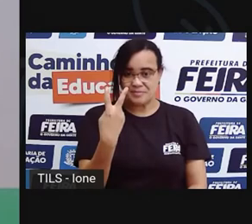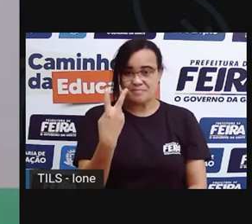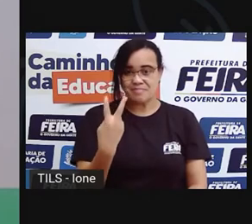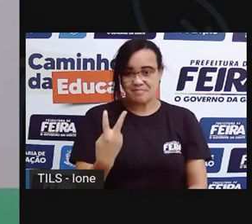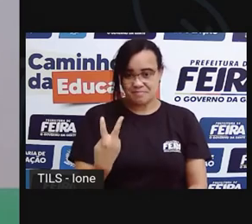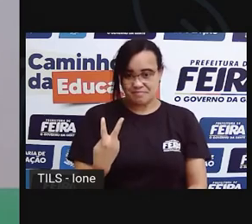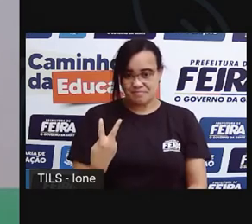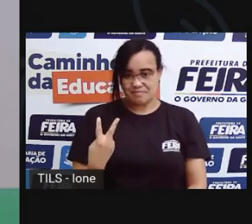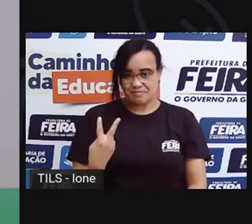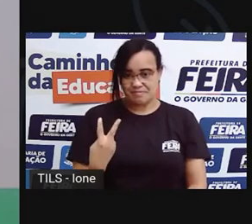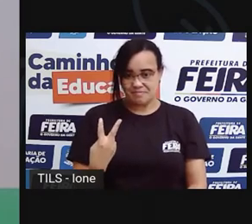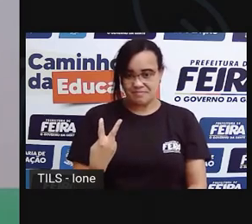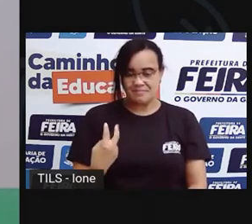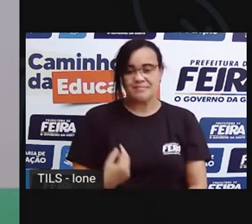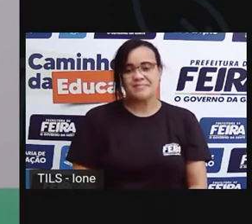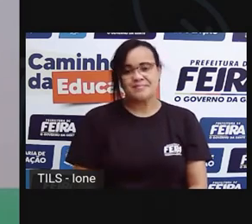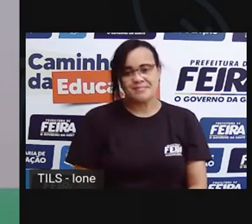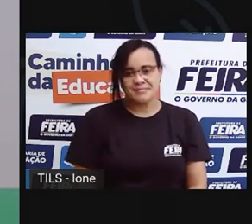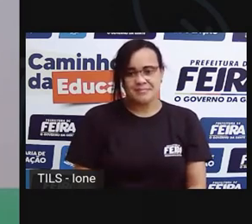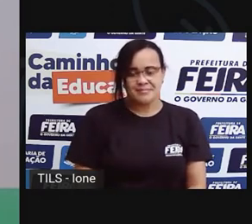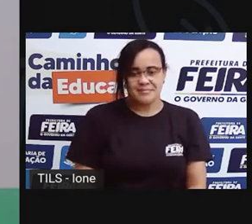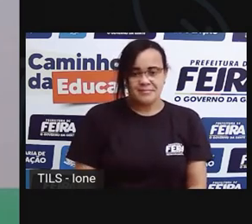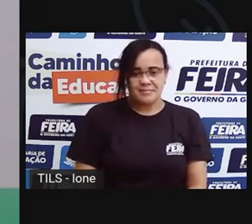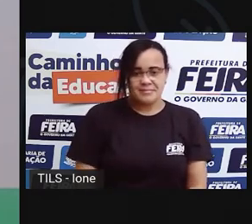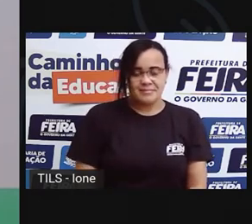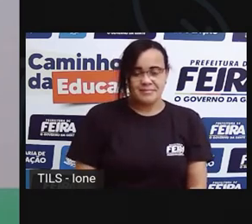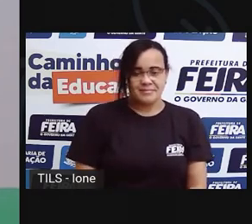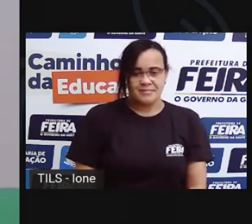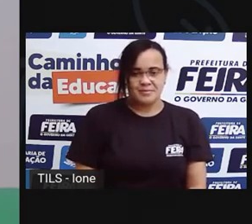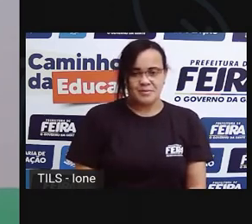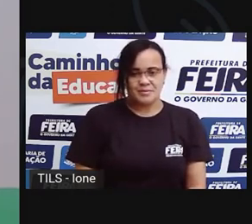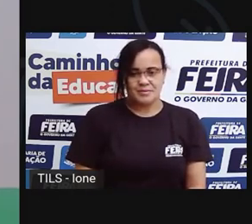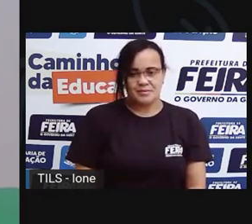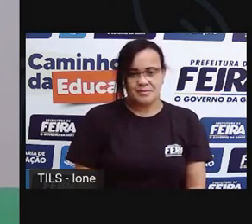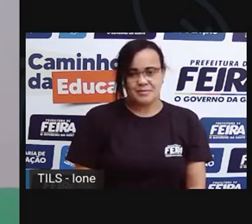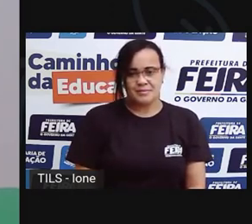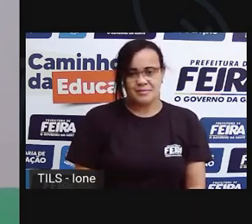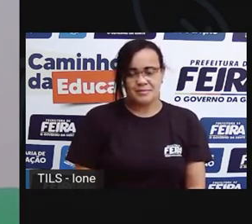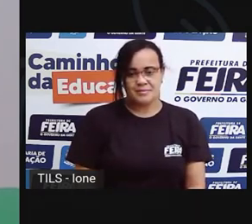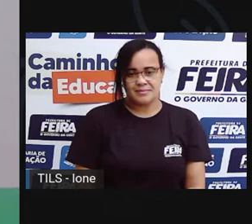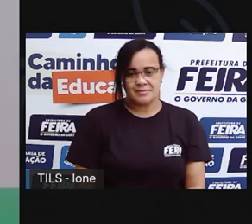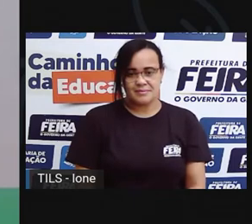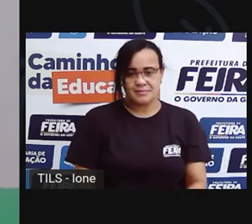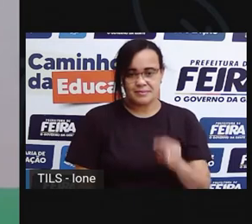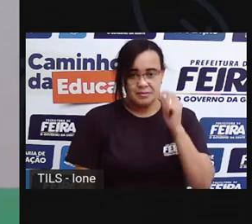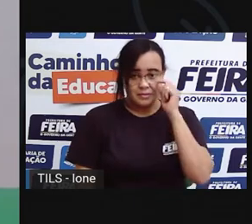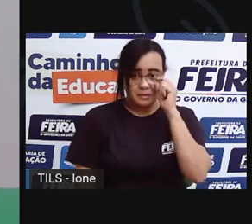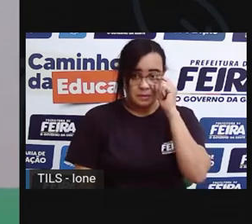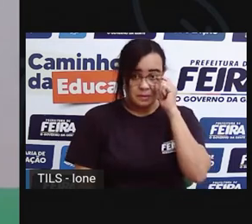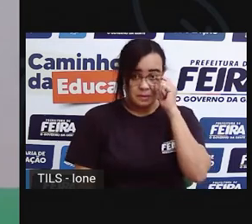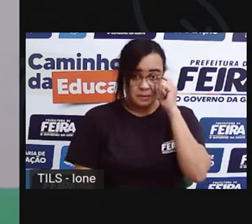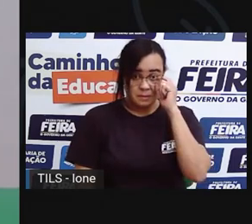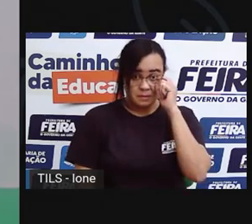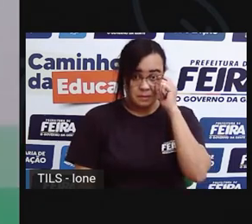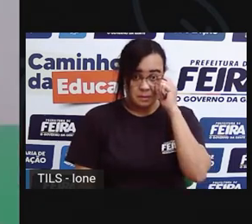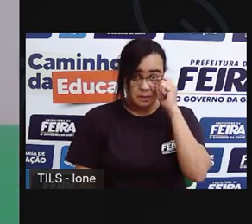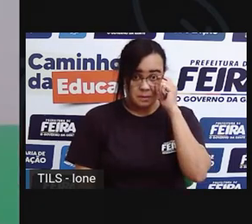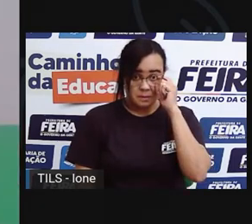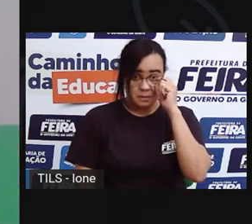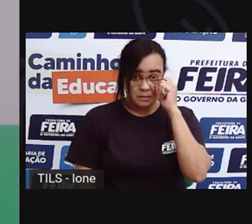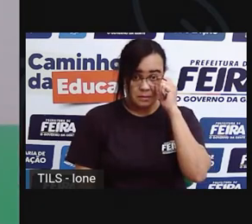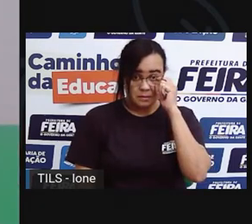Deixa eu arrumar eles, pronto, ó. E lá na foto que a Pro mostrou para vocês, eles